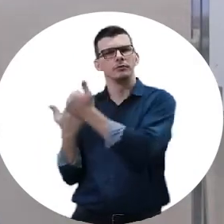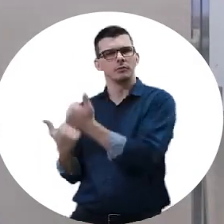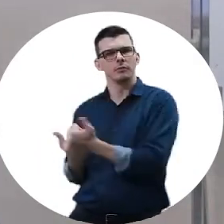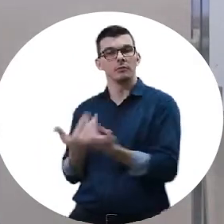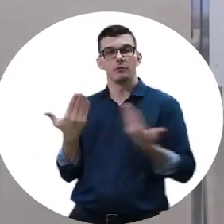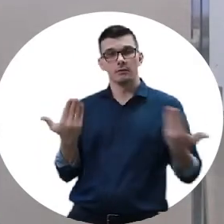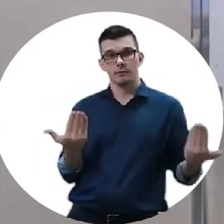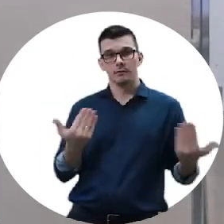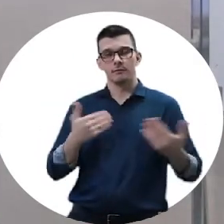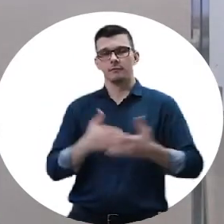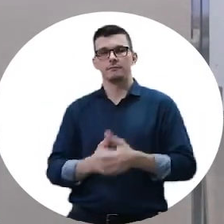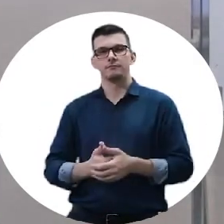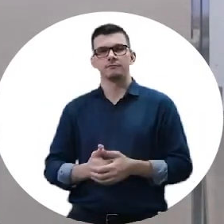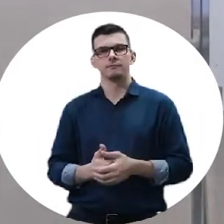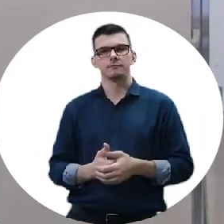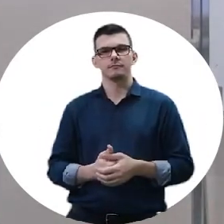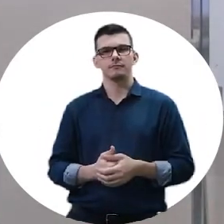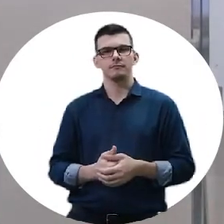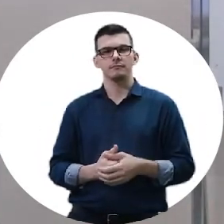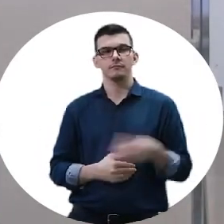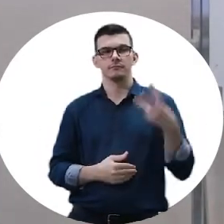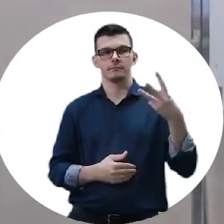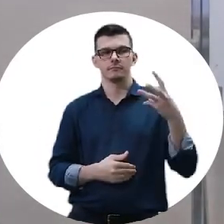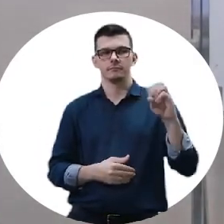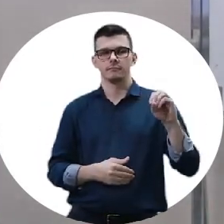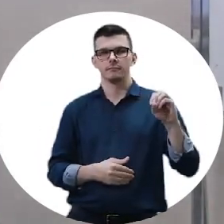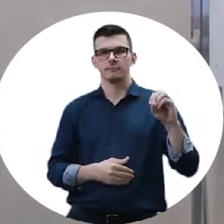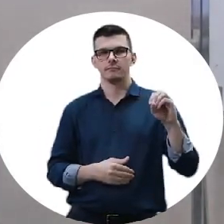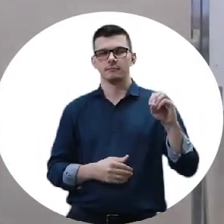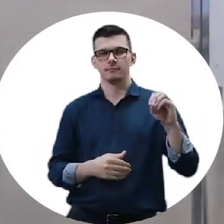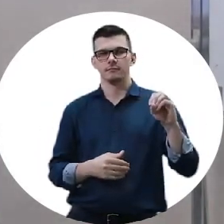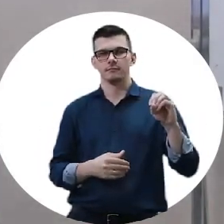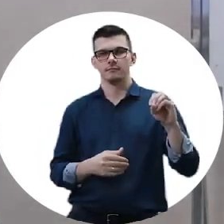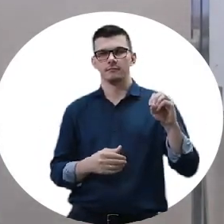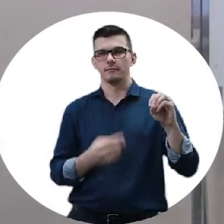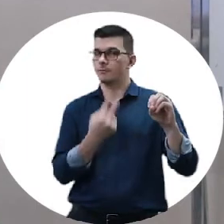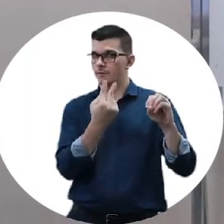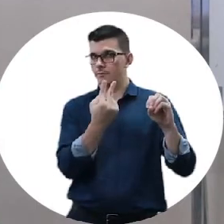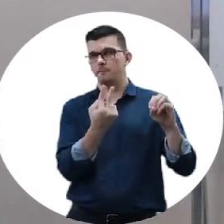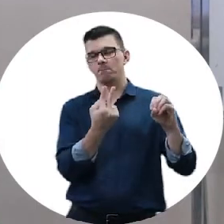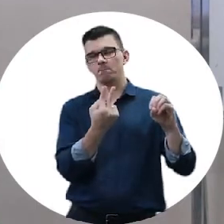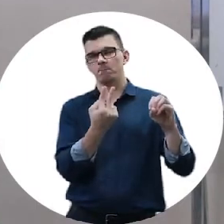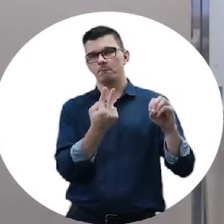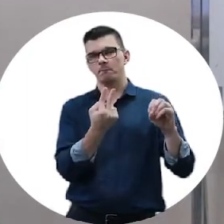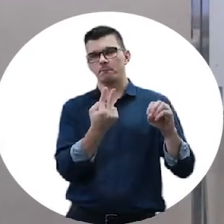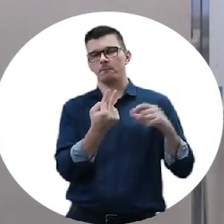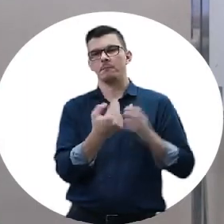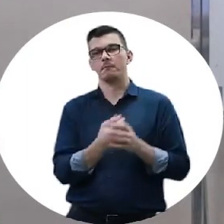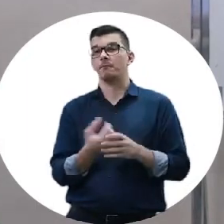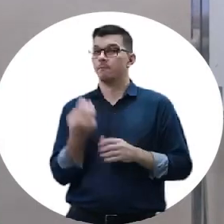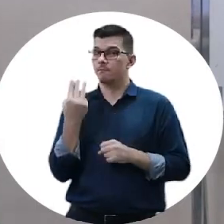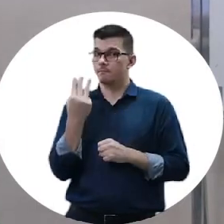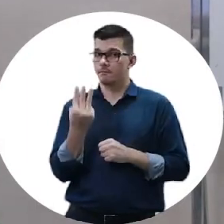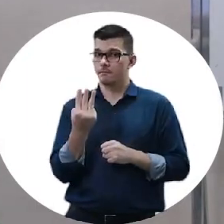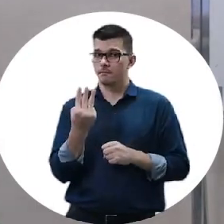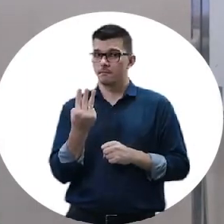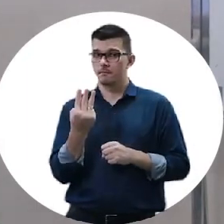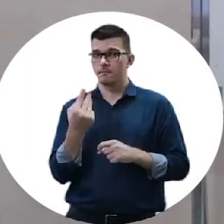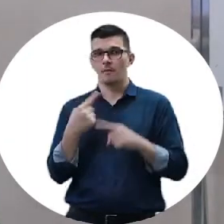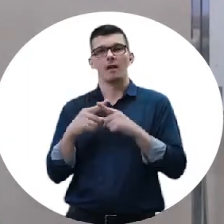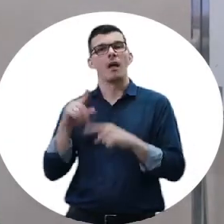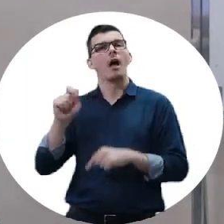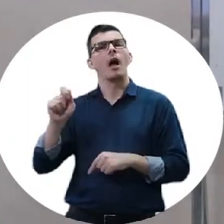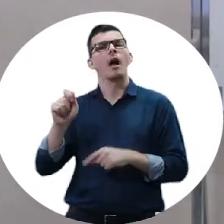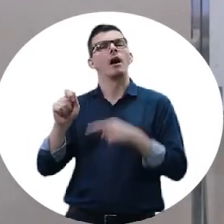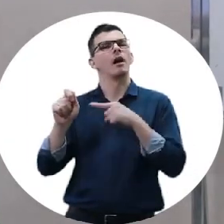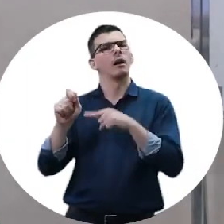peso de B é 30. Quanto é a massa de A? 2. A massa de B? 3. Vezes A.